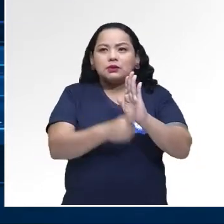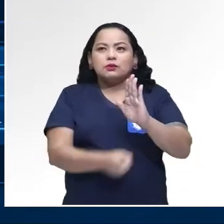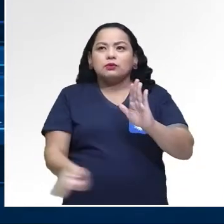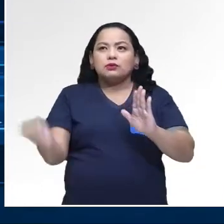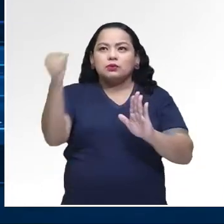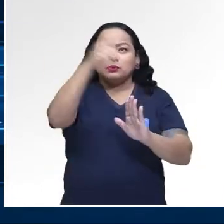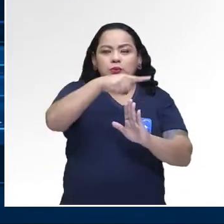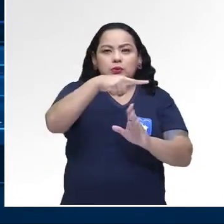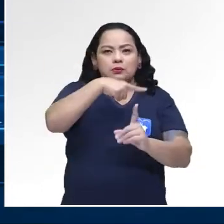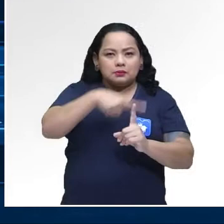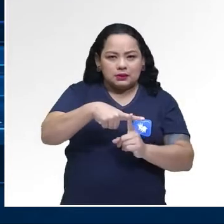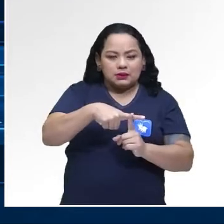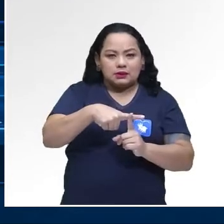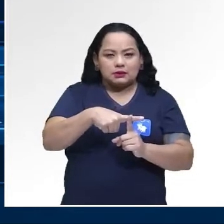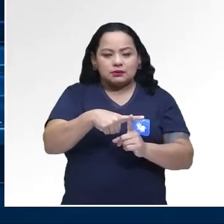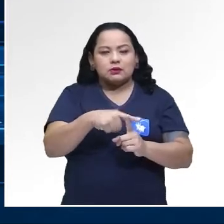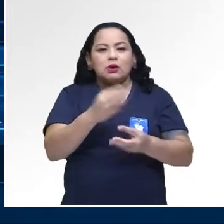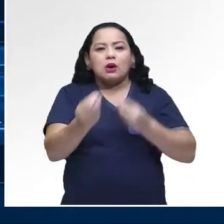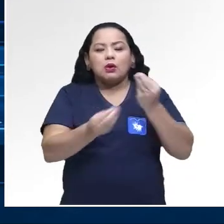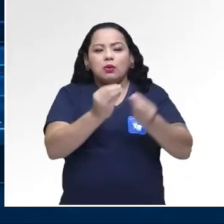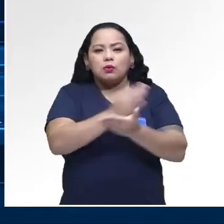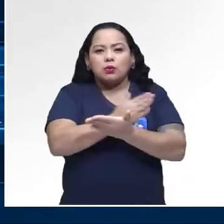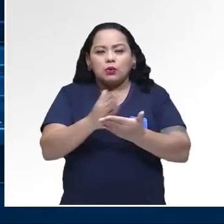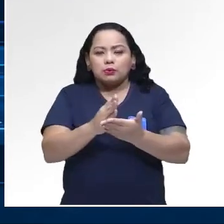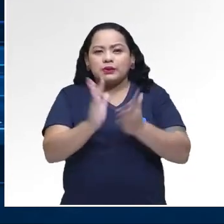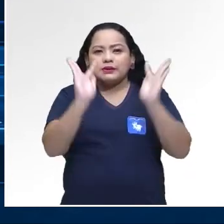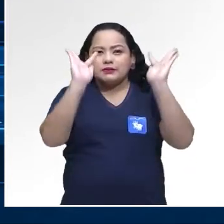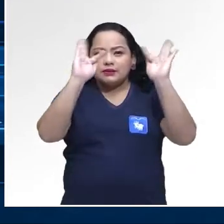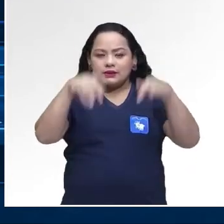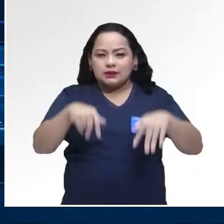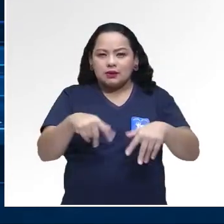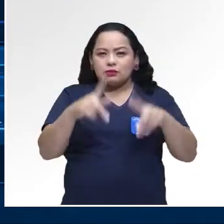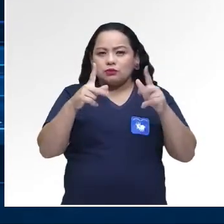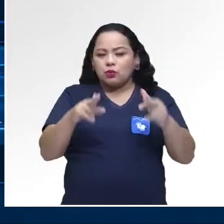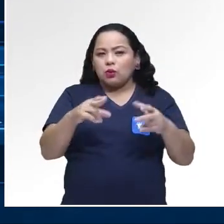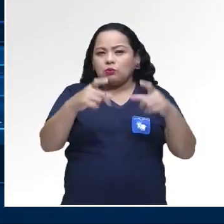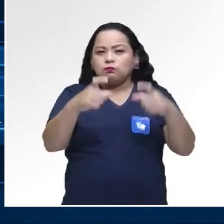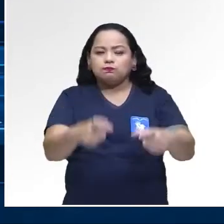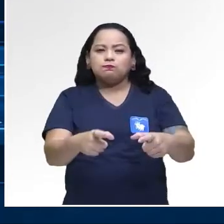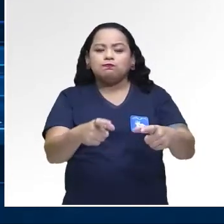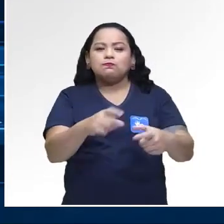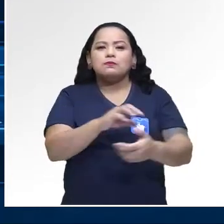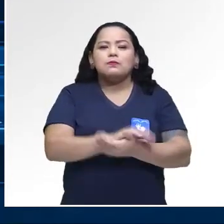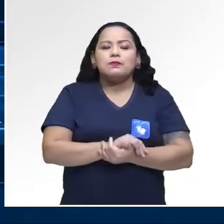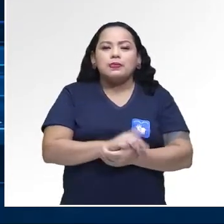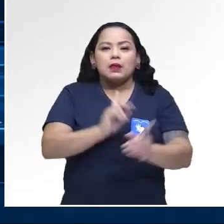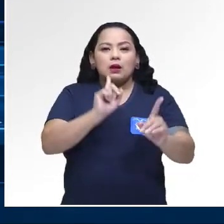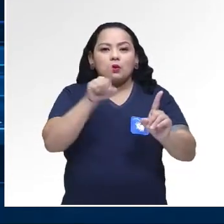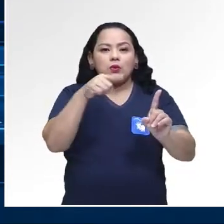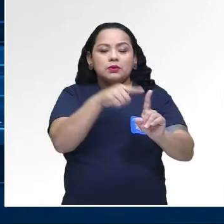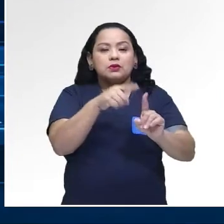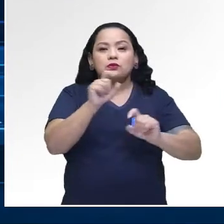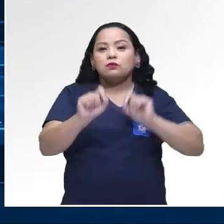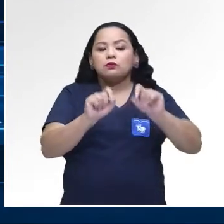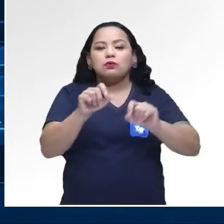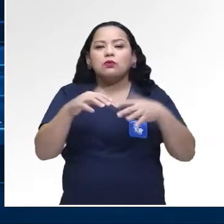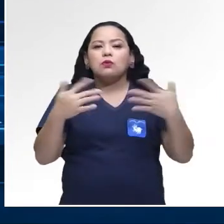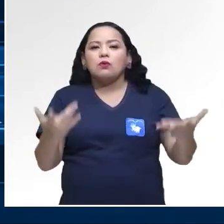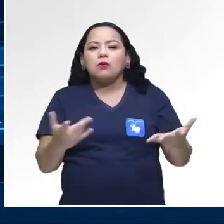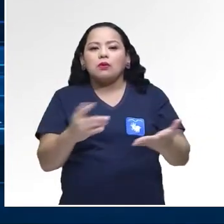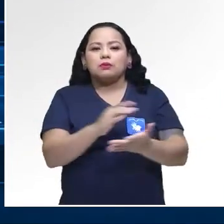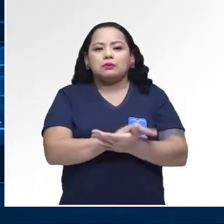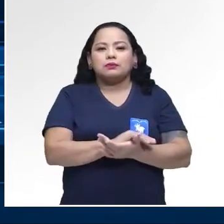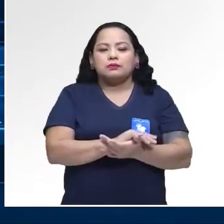positivo. Então, elas começam e terminam sempre no mesmo ponto, tá? Então, o objetivo dela é o quê? É passar por